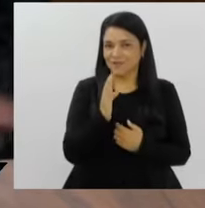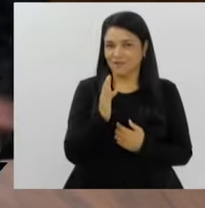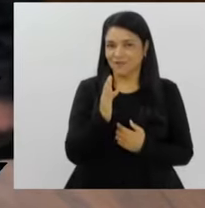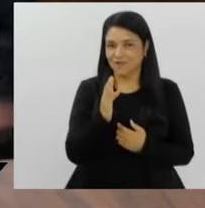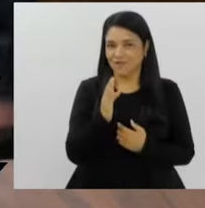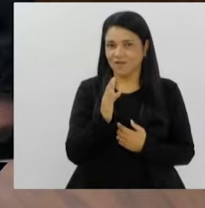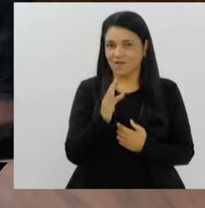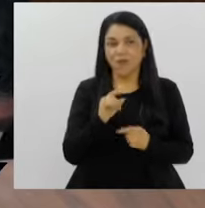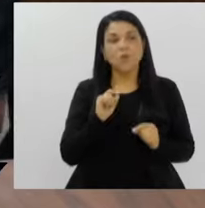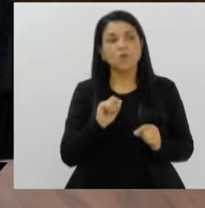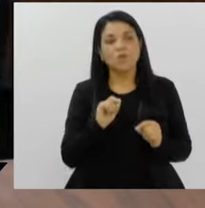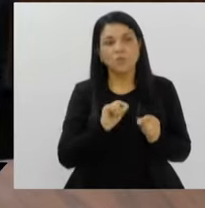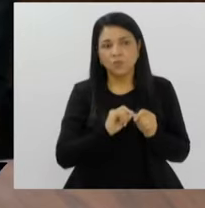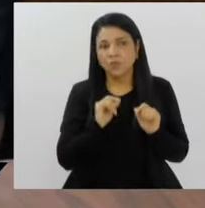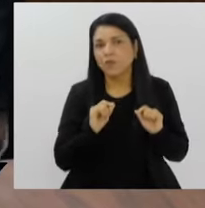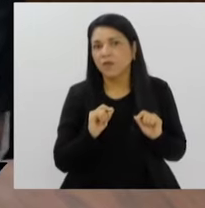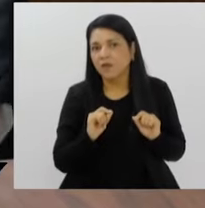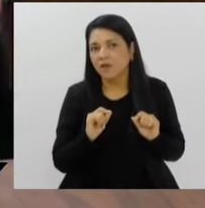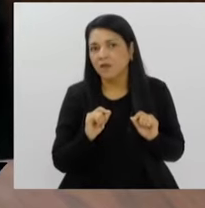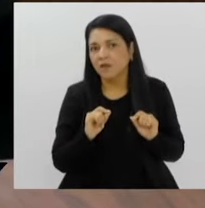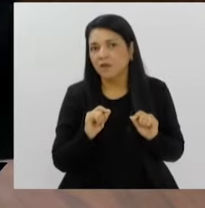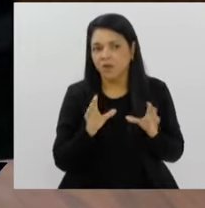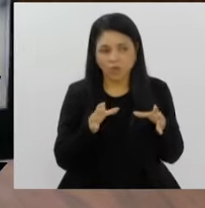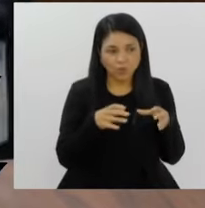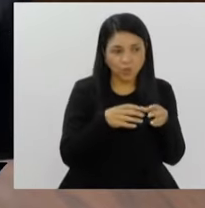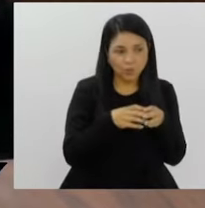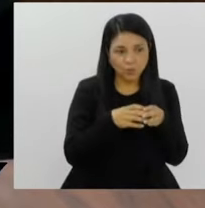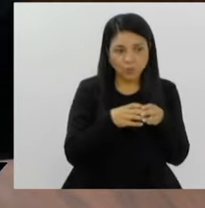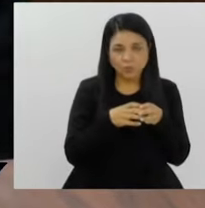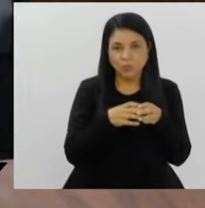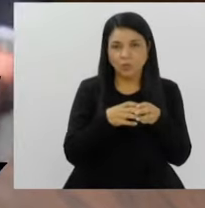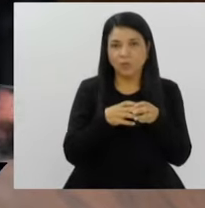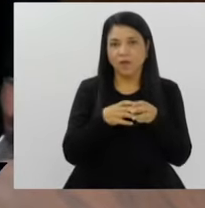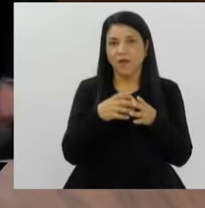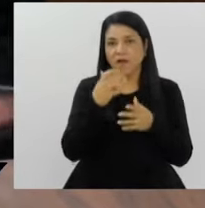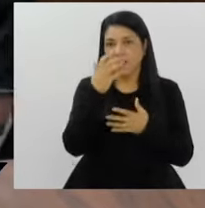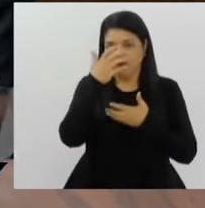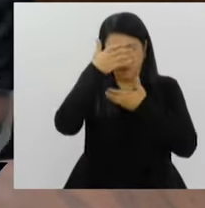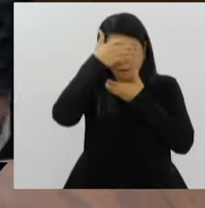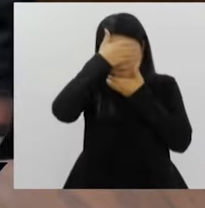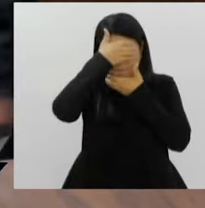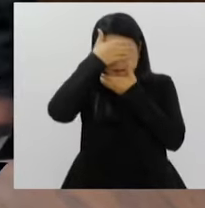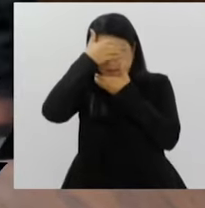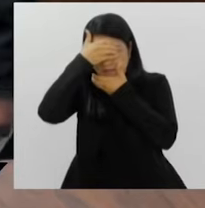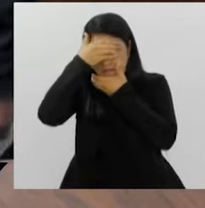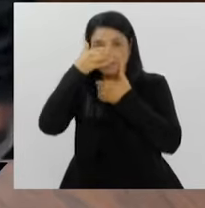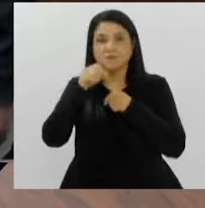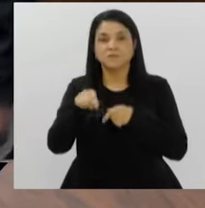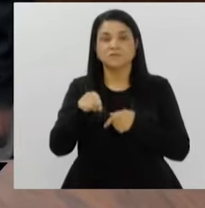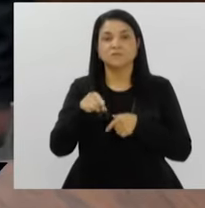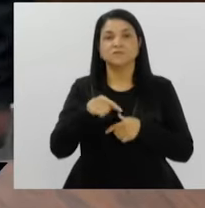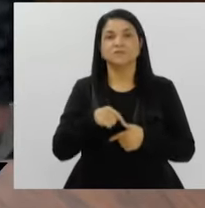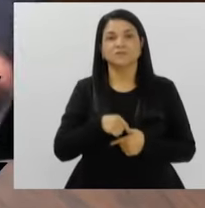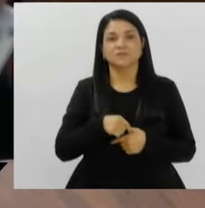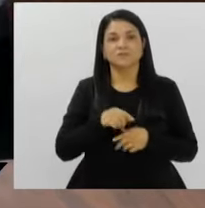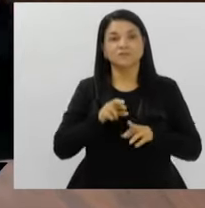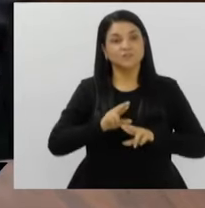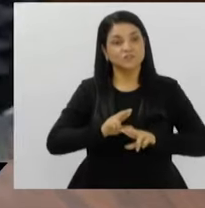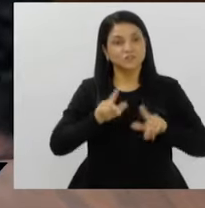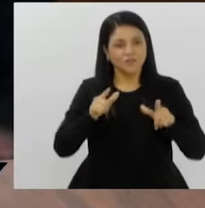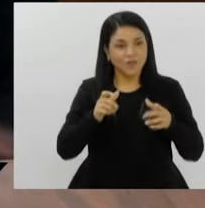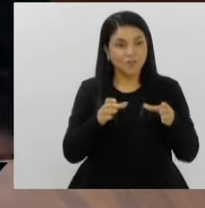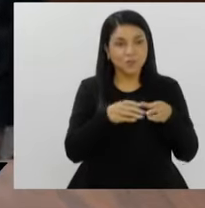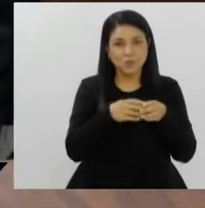diferença desse grupo para o Hamas, para o Hezbollah? Qual é a diferença do que eles